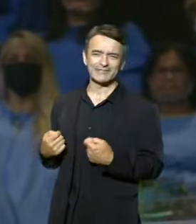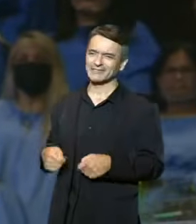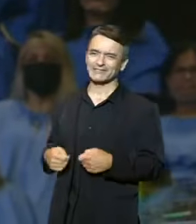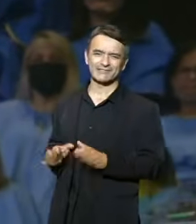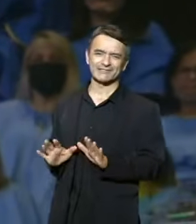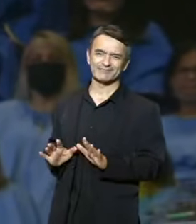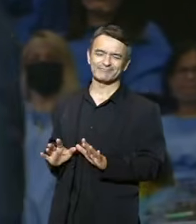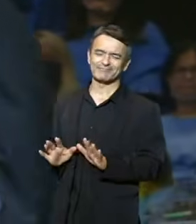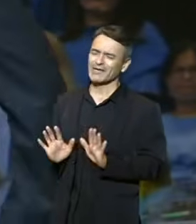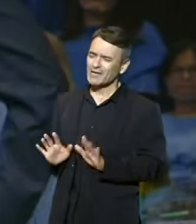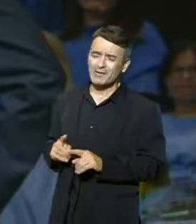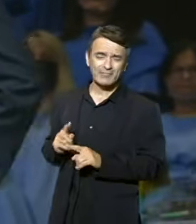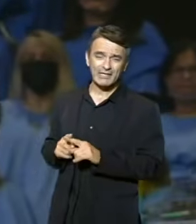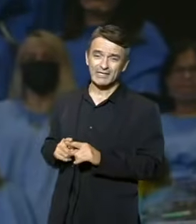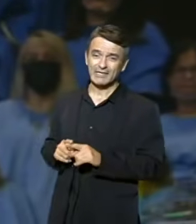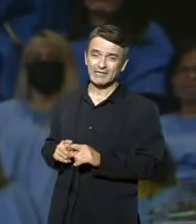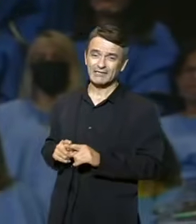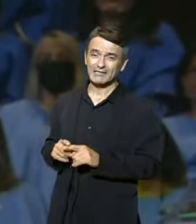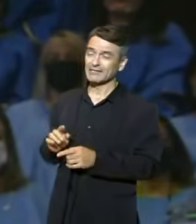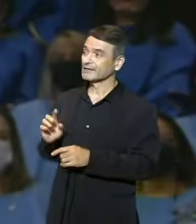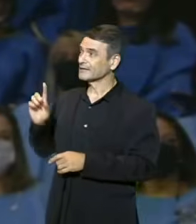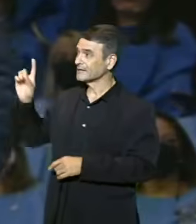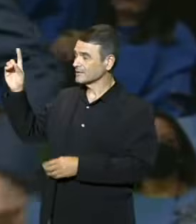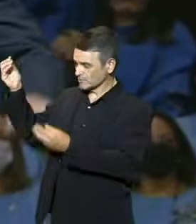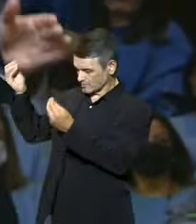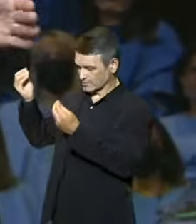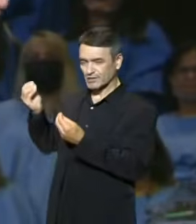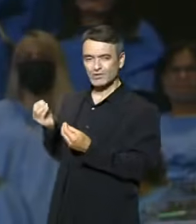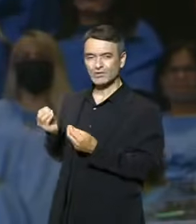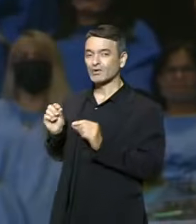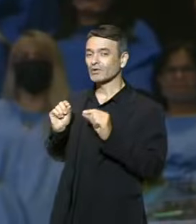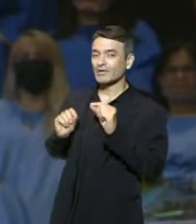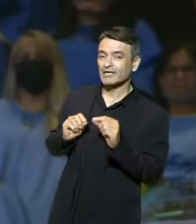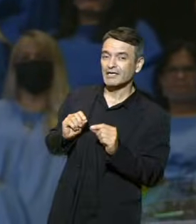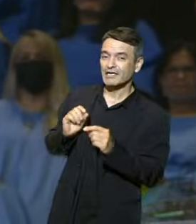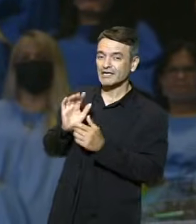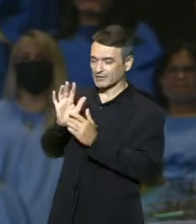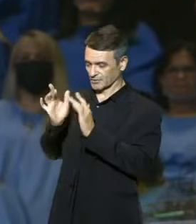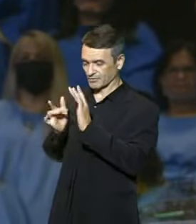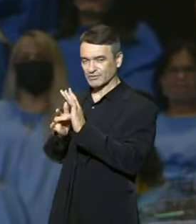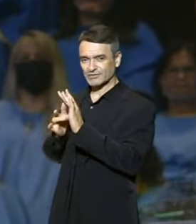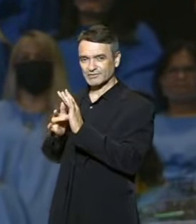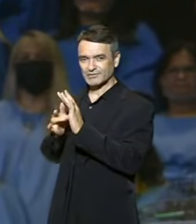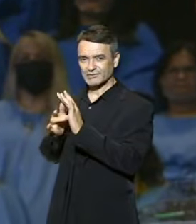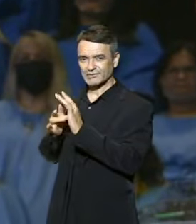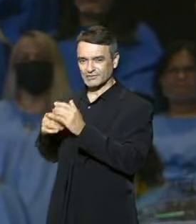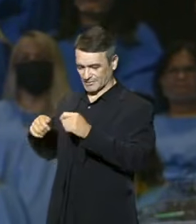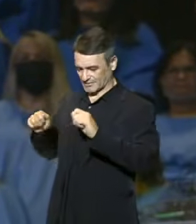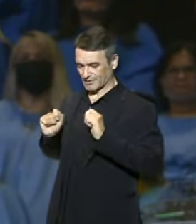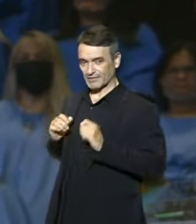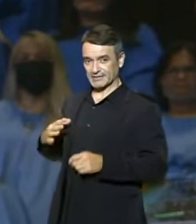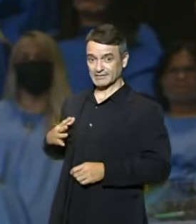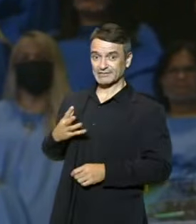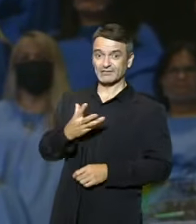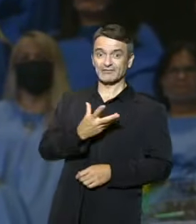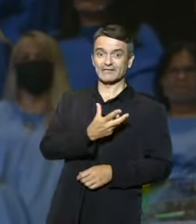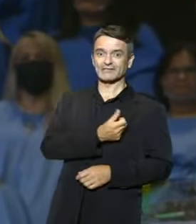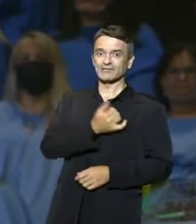providenciou a salvação em Cristo Jesus. Ele providenciou perdão em Cristo Jesus.